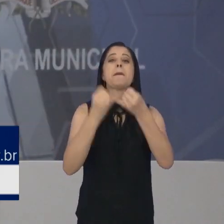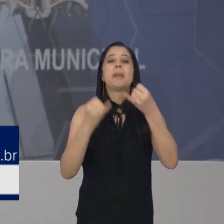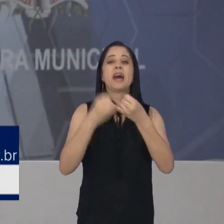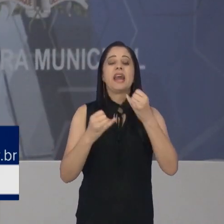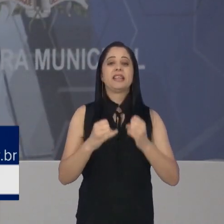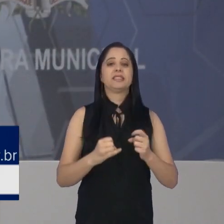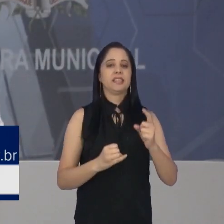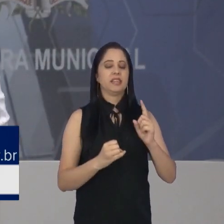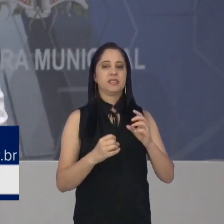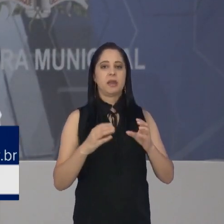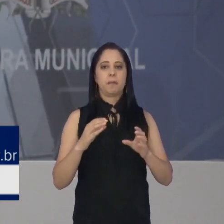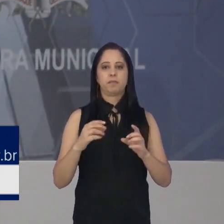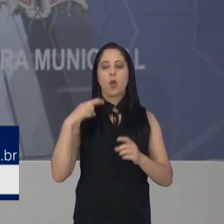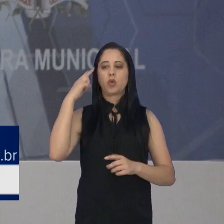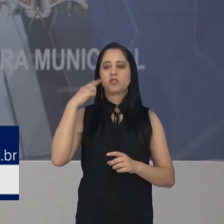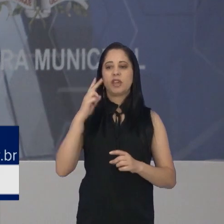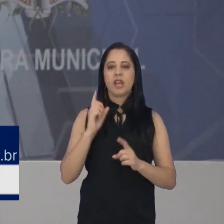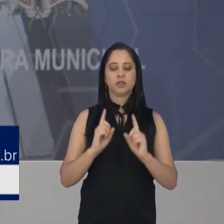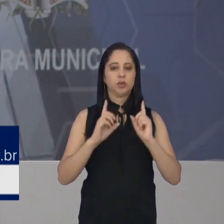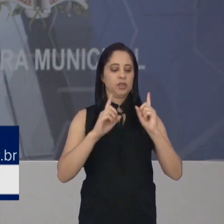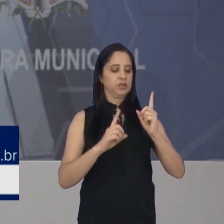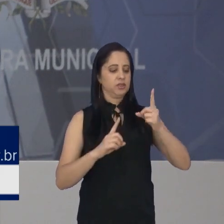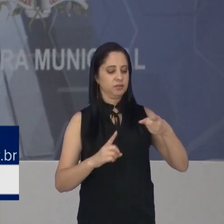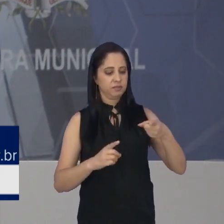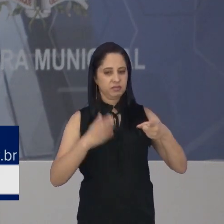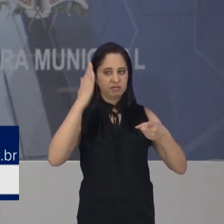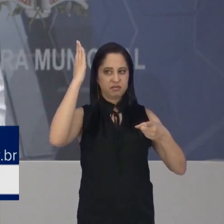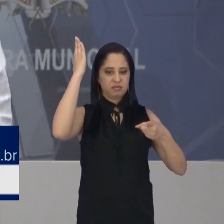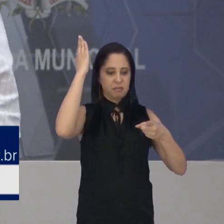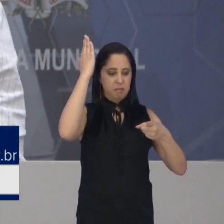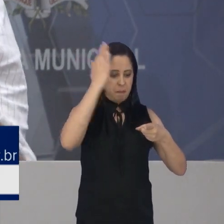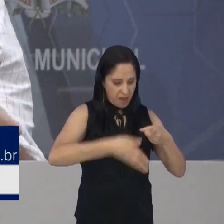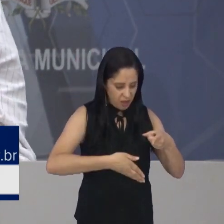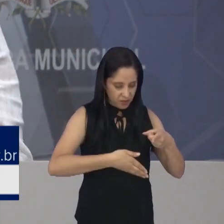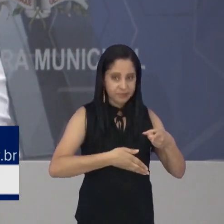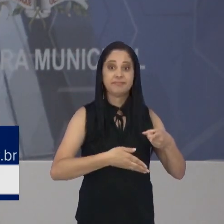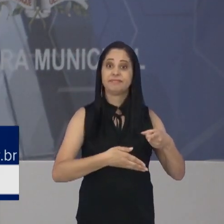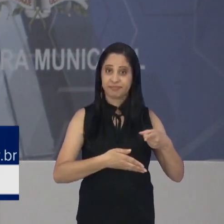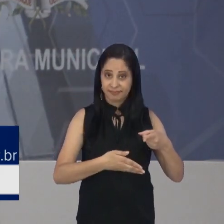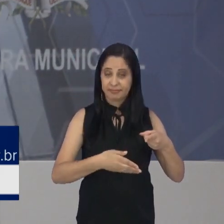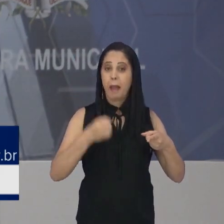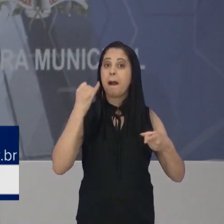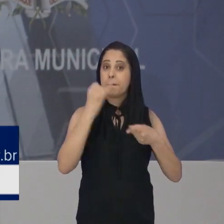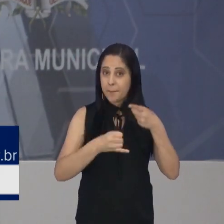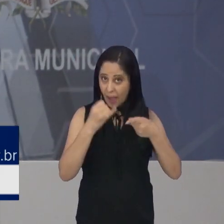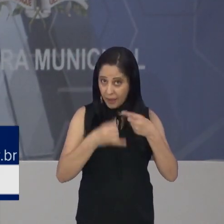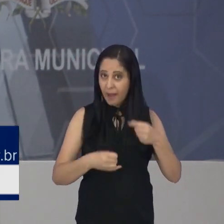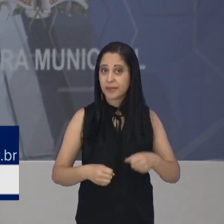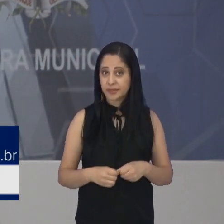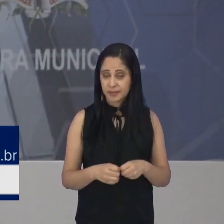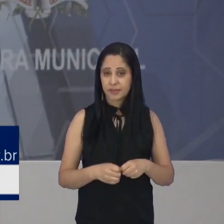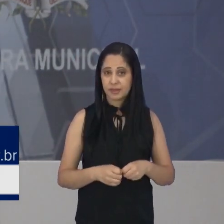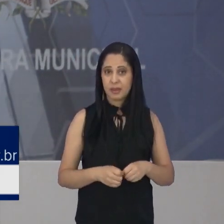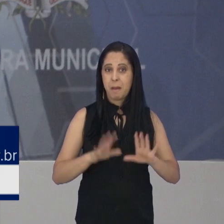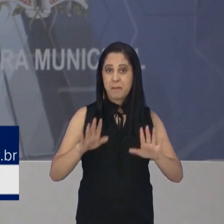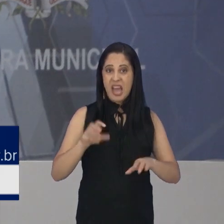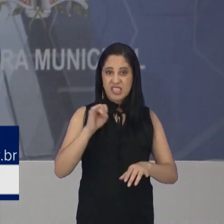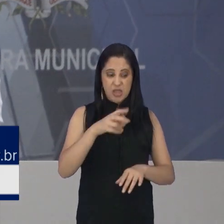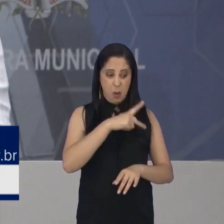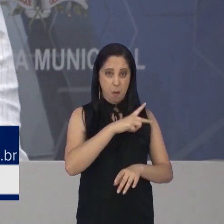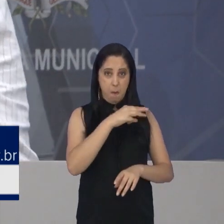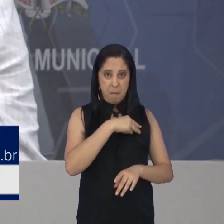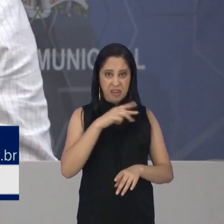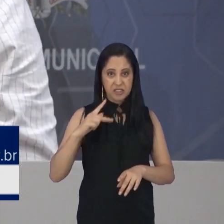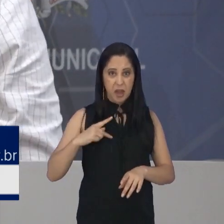guilhotina vai descer ou não, depende da Justiça. Depende do Ministério Público. Em Aparecida,